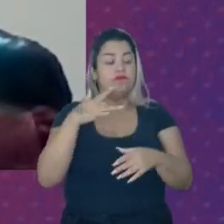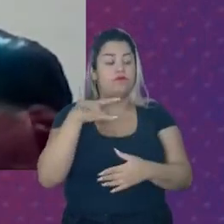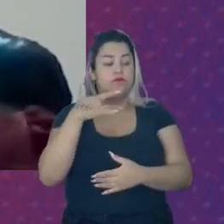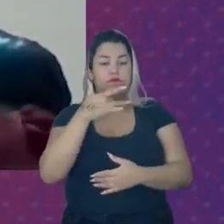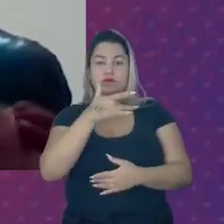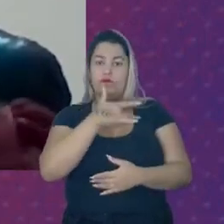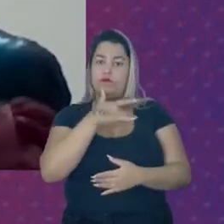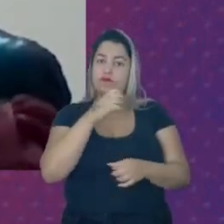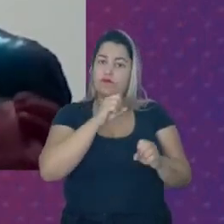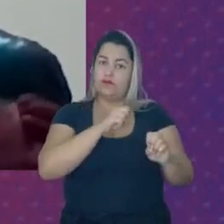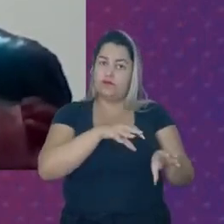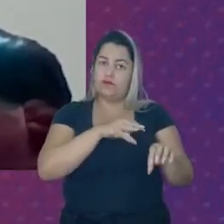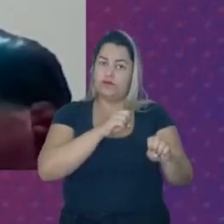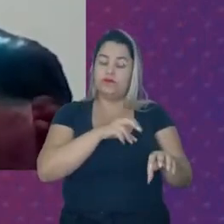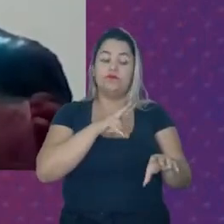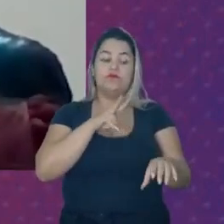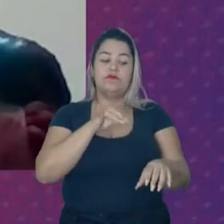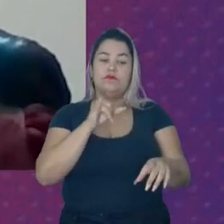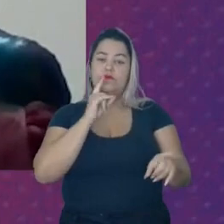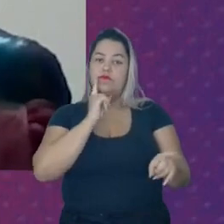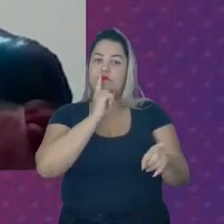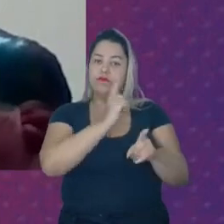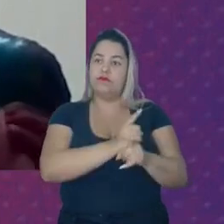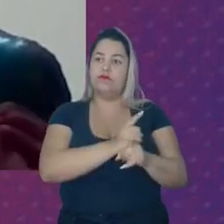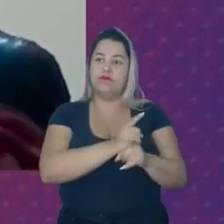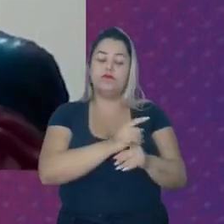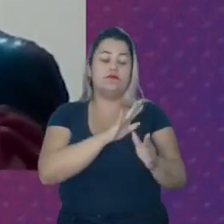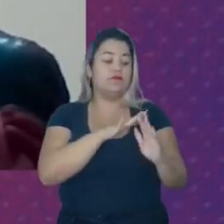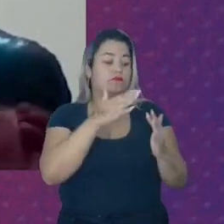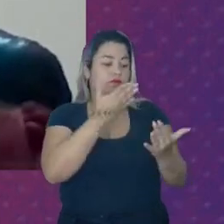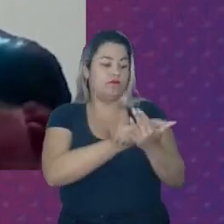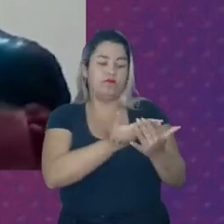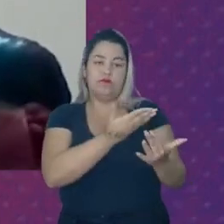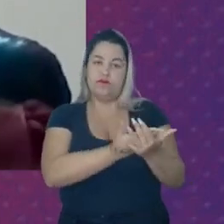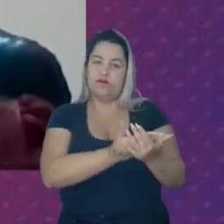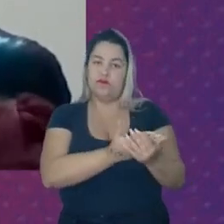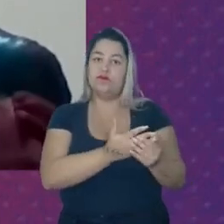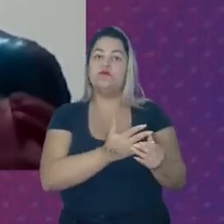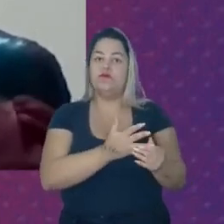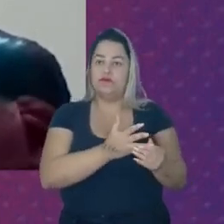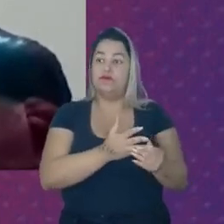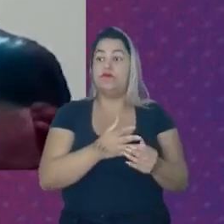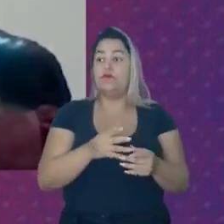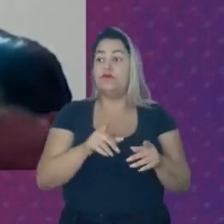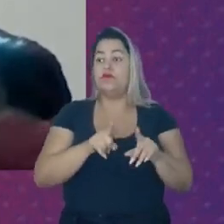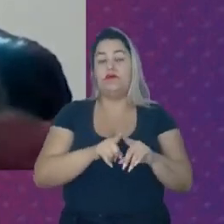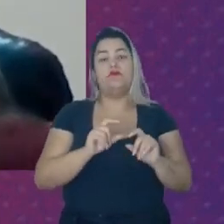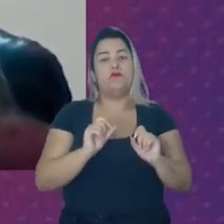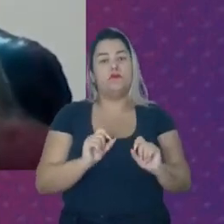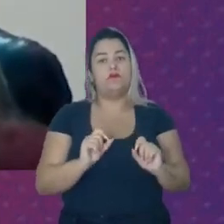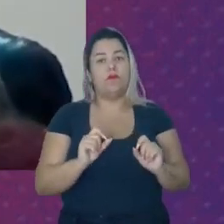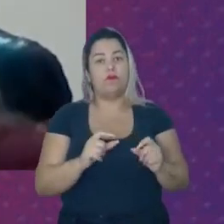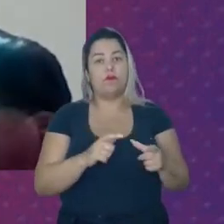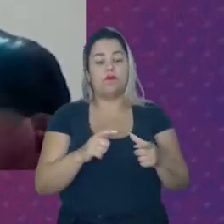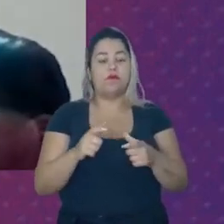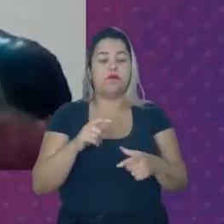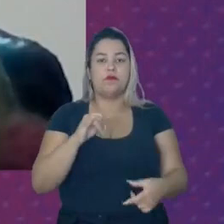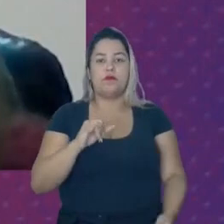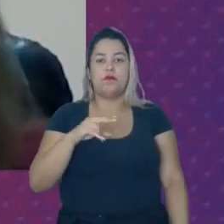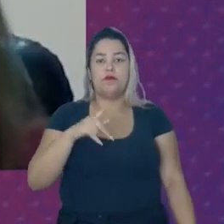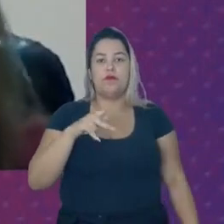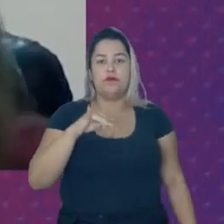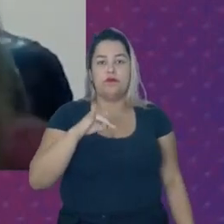Na educação, vai de encontro com a questão da frequência escolar. Então, já há uma certa intersetorialidade